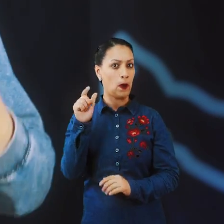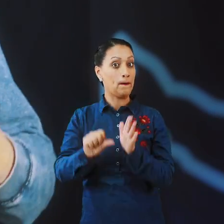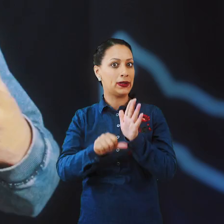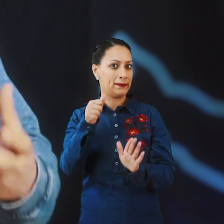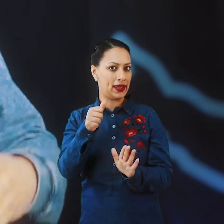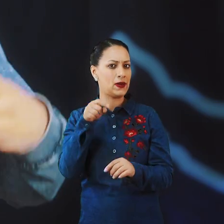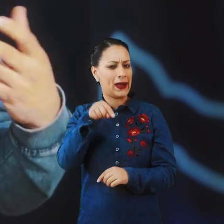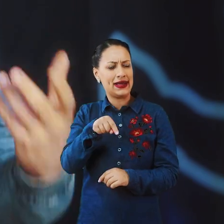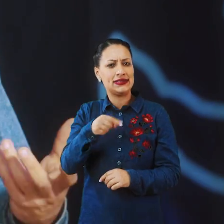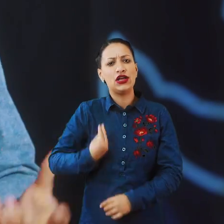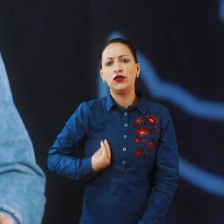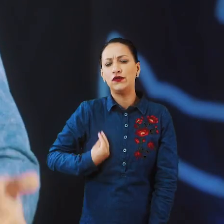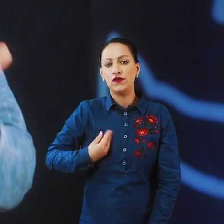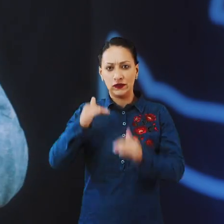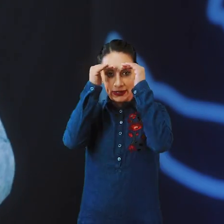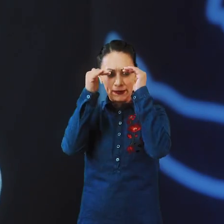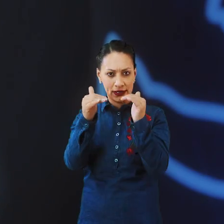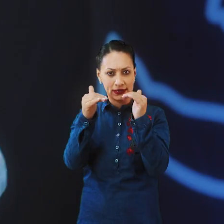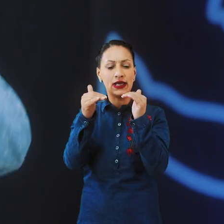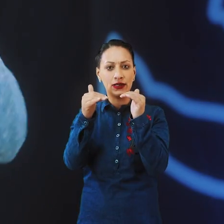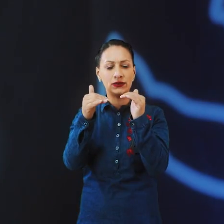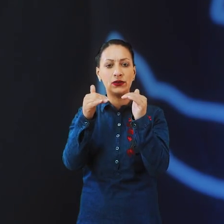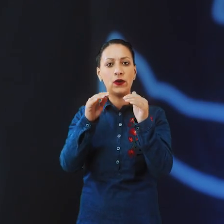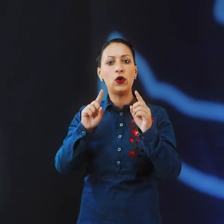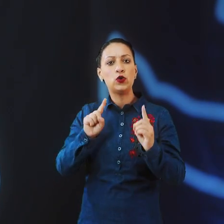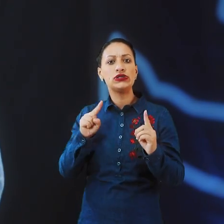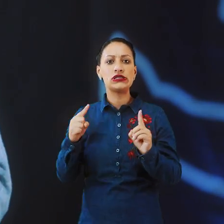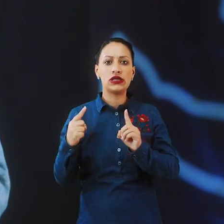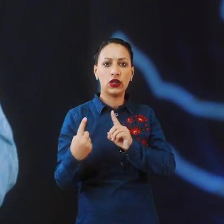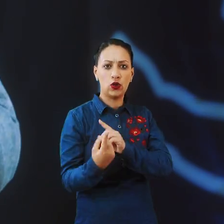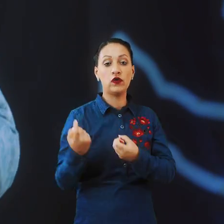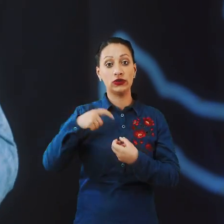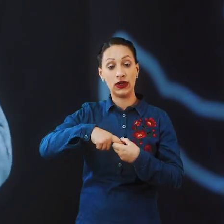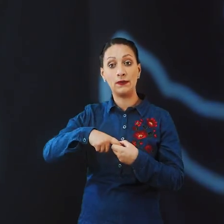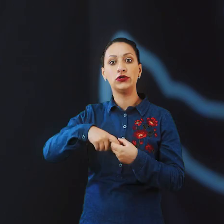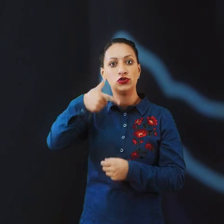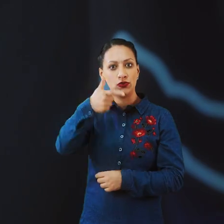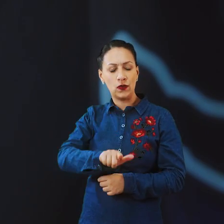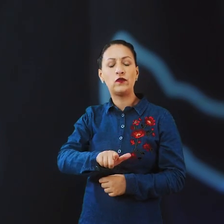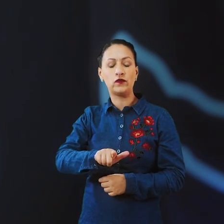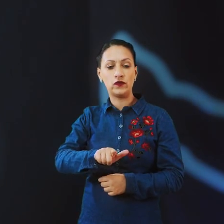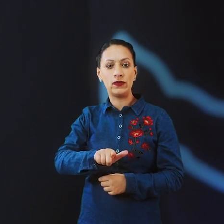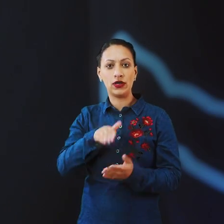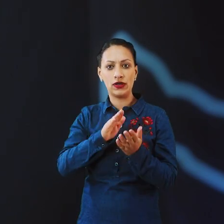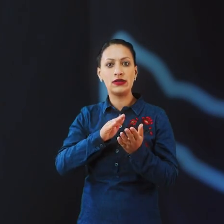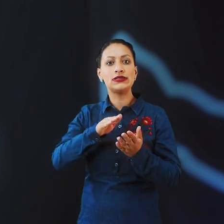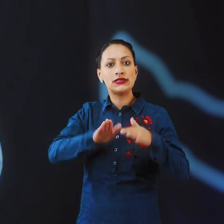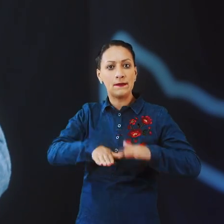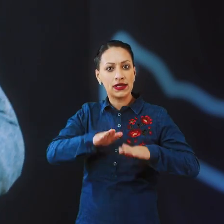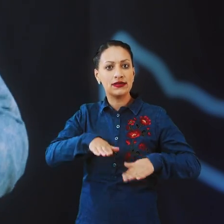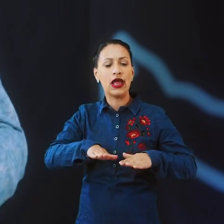vivo, respeitando o ciclo. Voltamos então para mais um sapateio muito pantomímico, o serra e